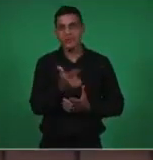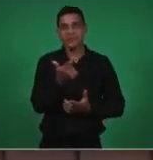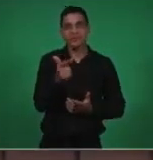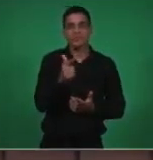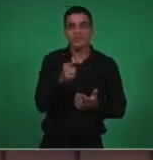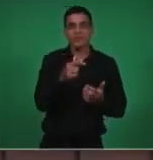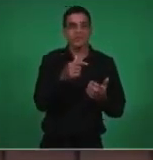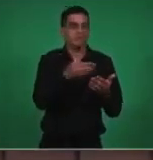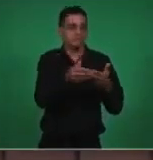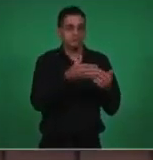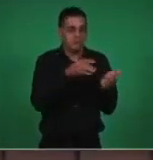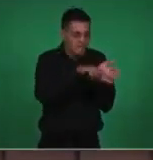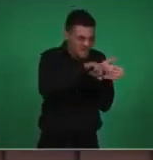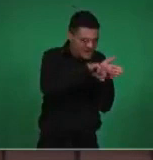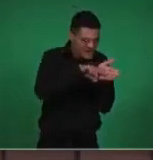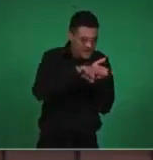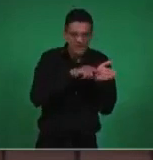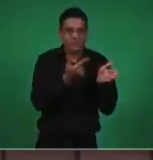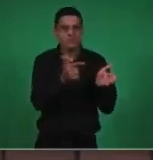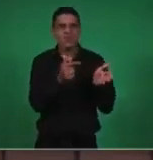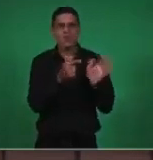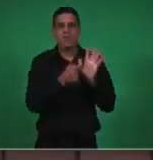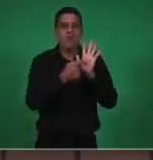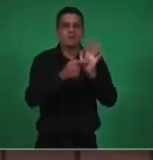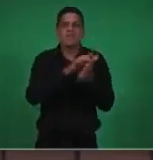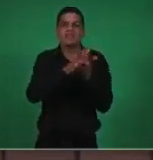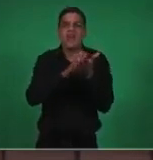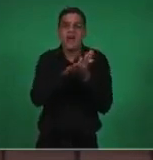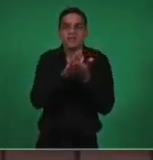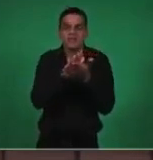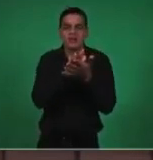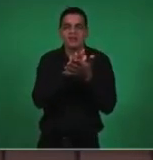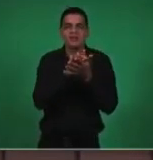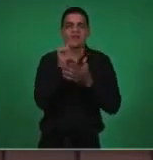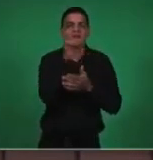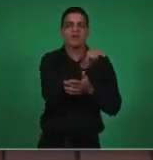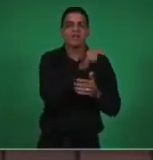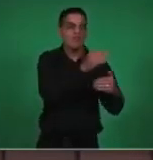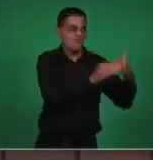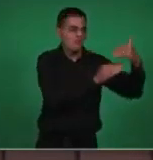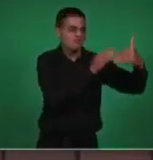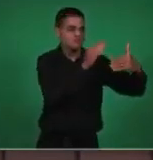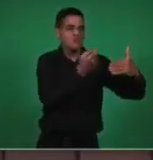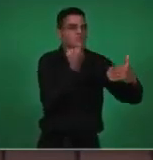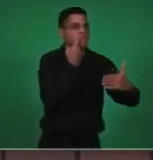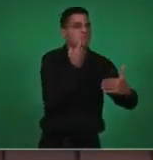aquilo que nós mostramos para os irmãos. Um peixe virar um sapo, um sapo virar